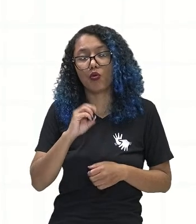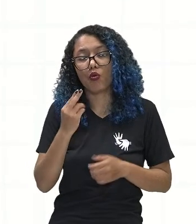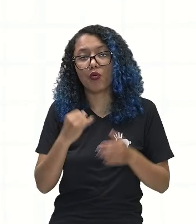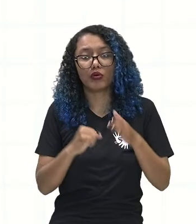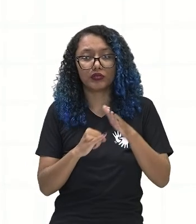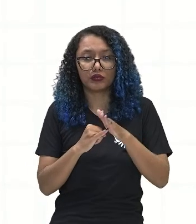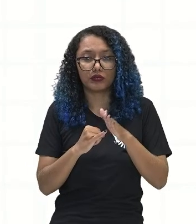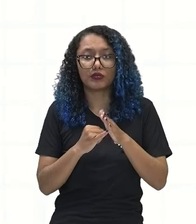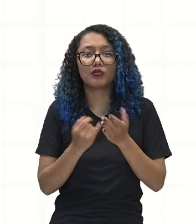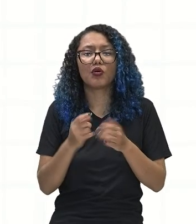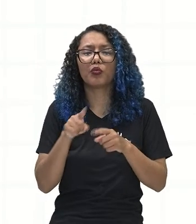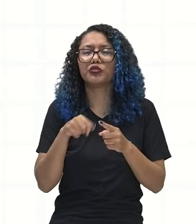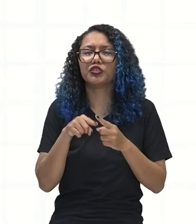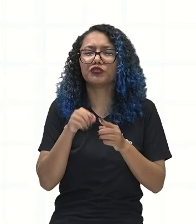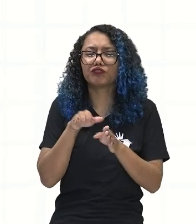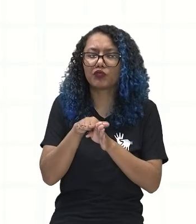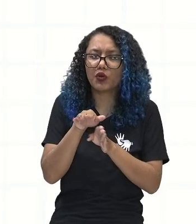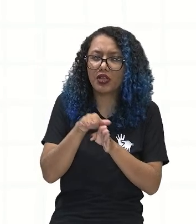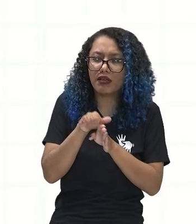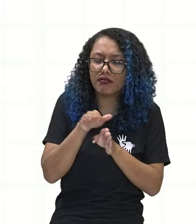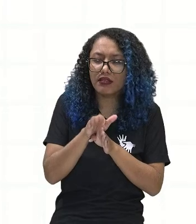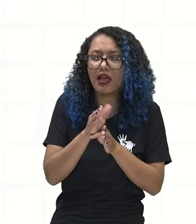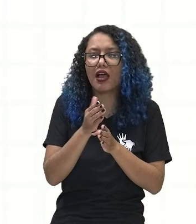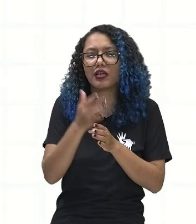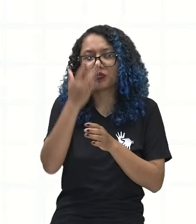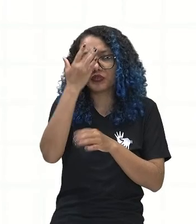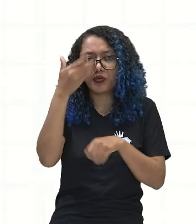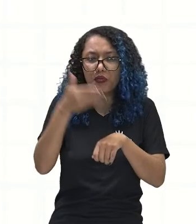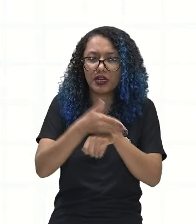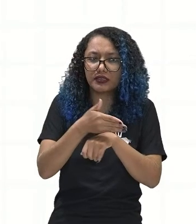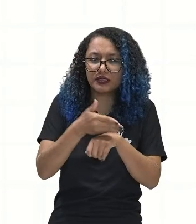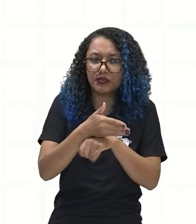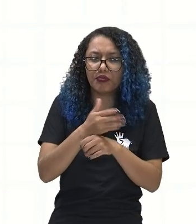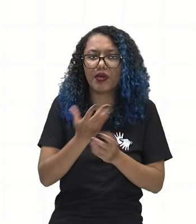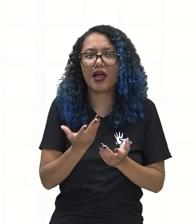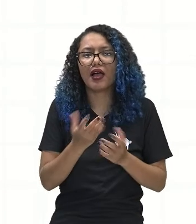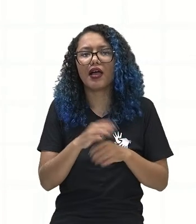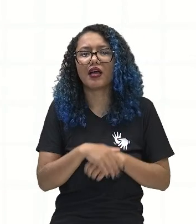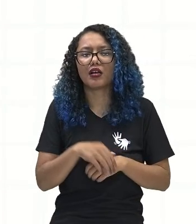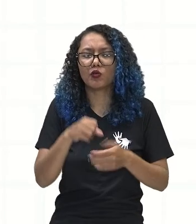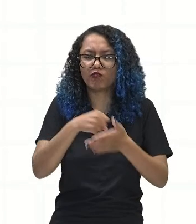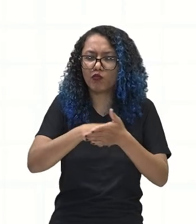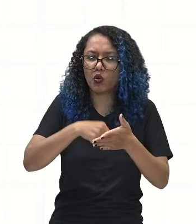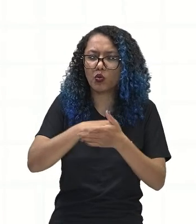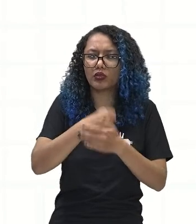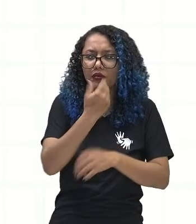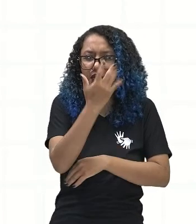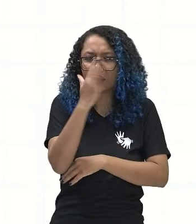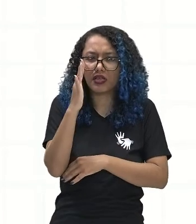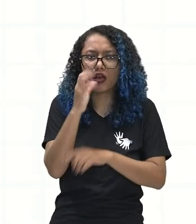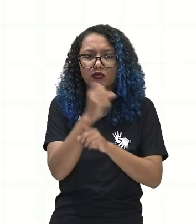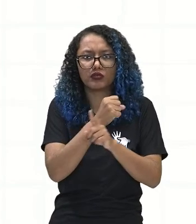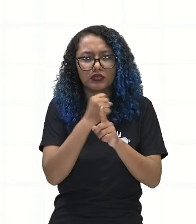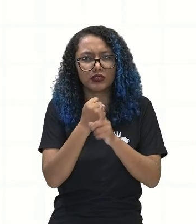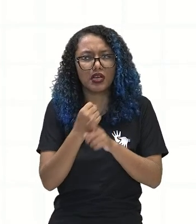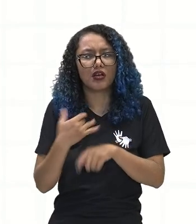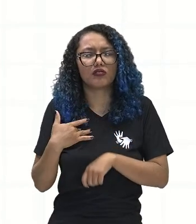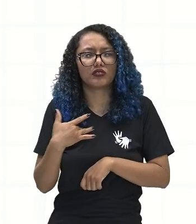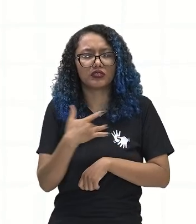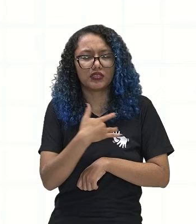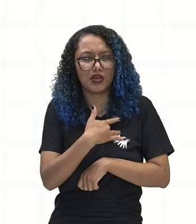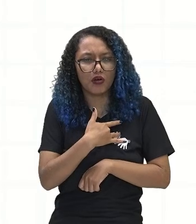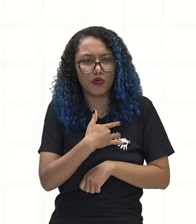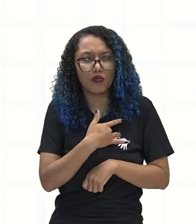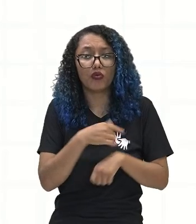e engajar as pessoas em causas ambientais, sociais ou de saúde pública, como, por exemplo, a preservação do